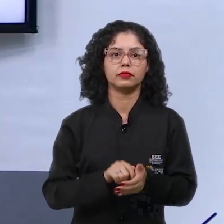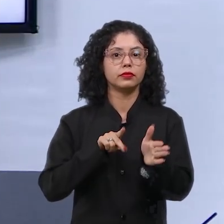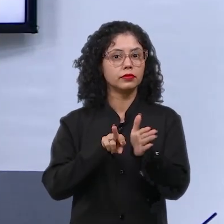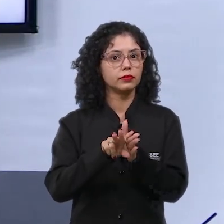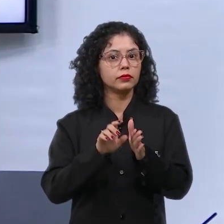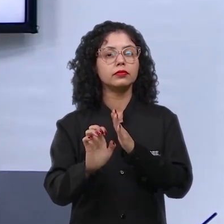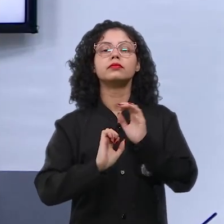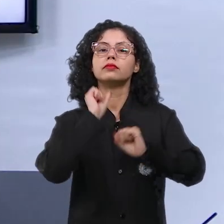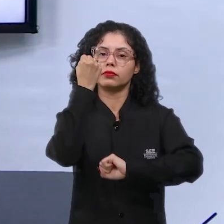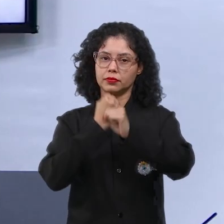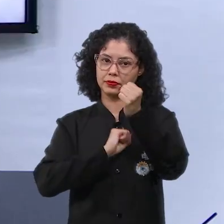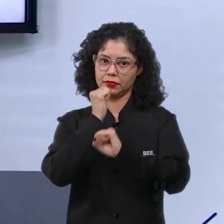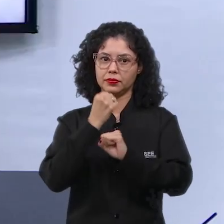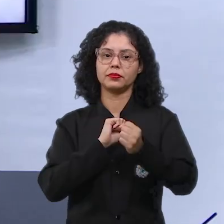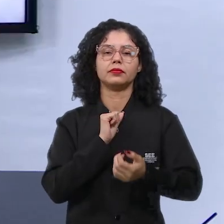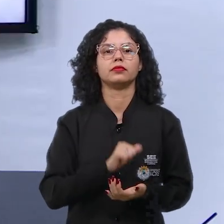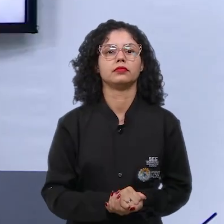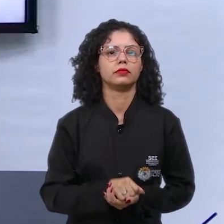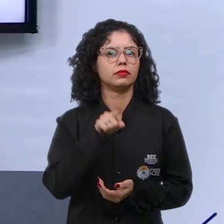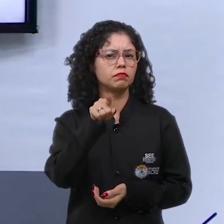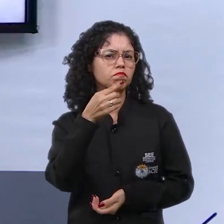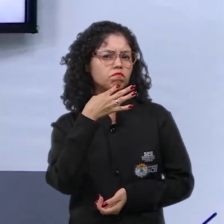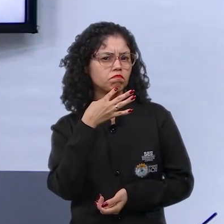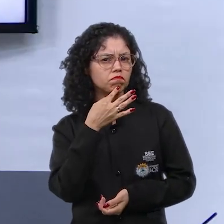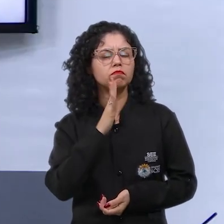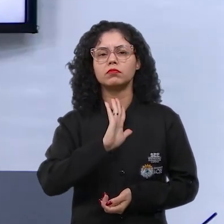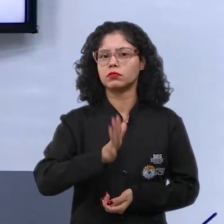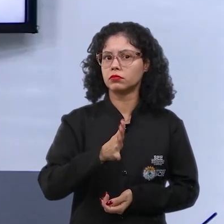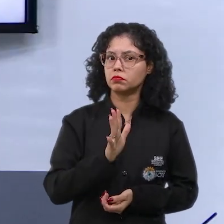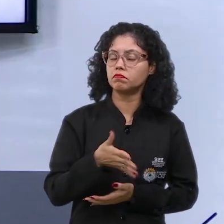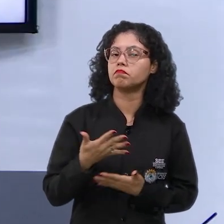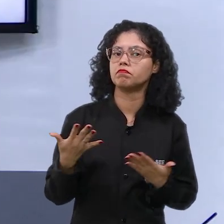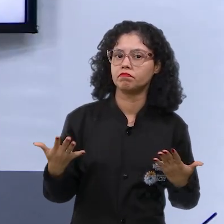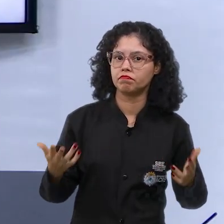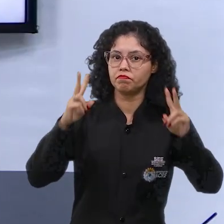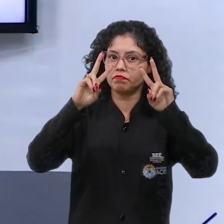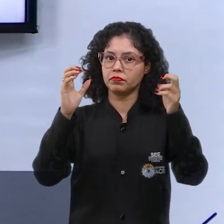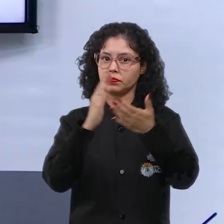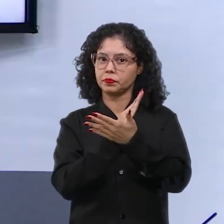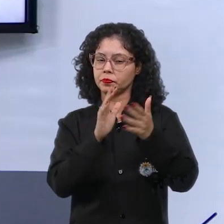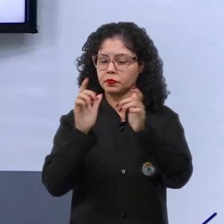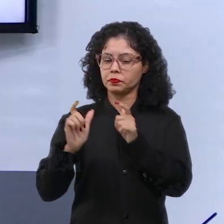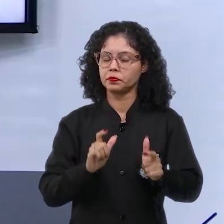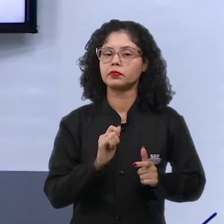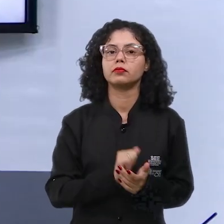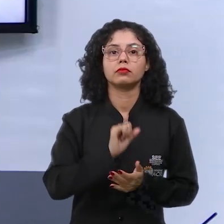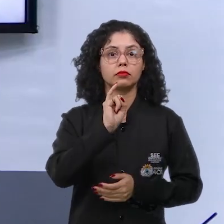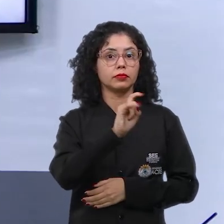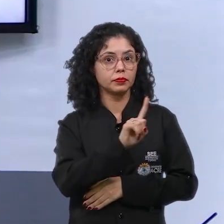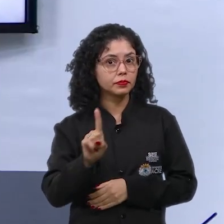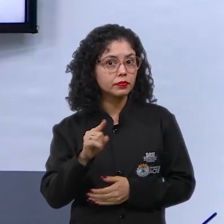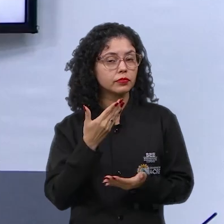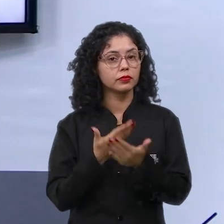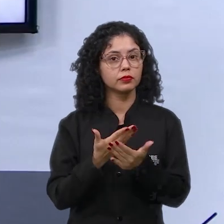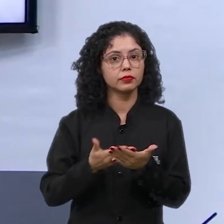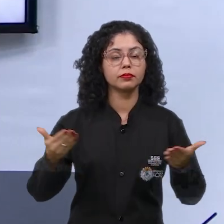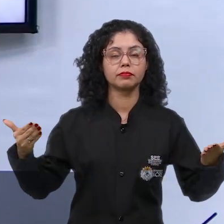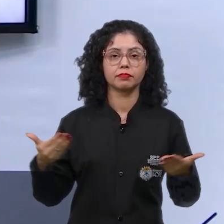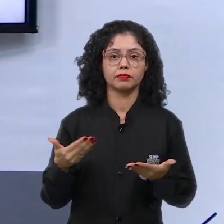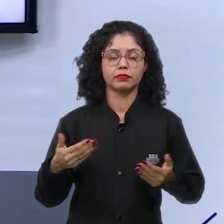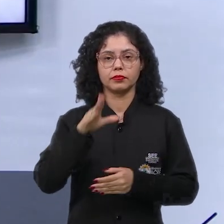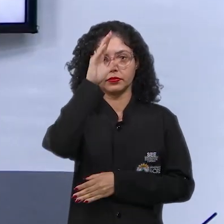sobre biofábricas. Você já escutou falar desse tema em algum lugar? Se não, fica aqui na nossa aula que você vai